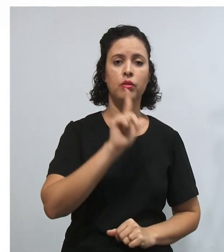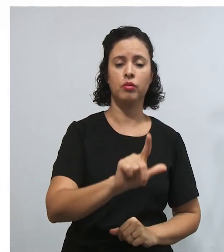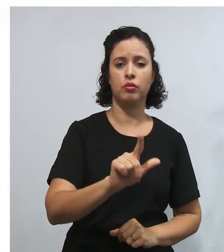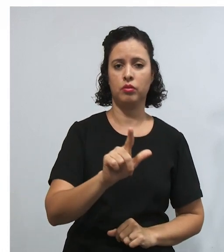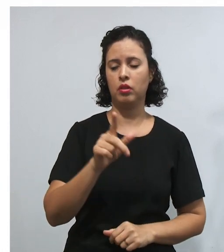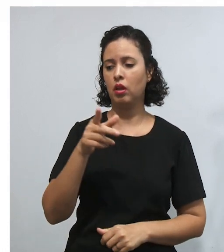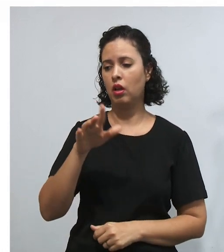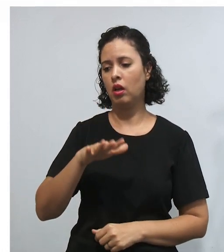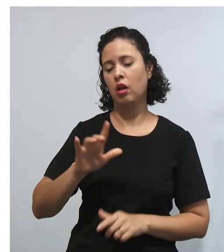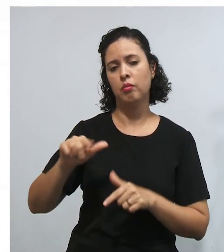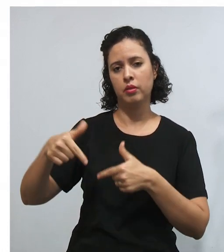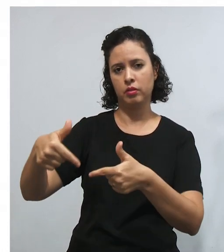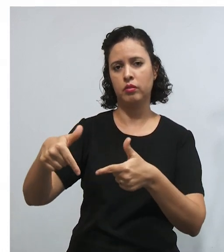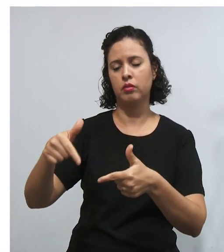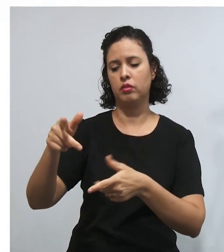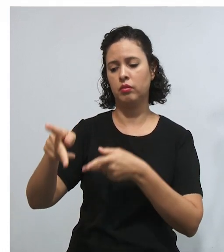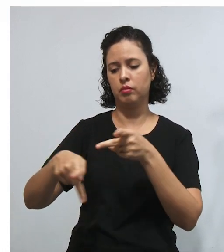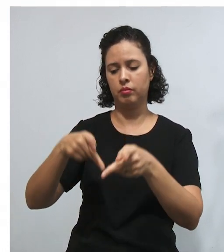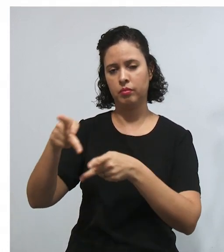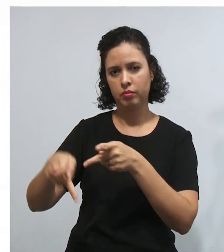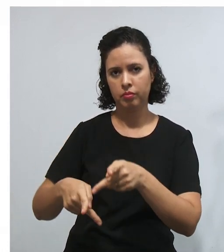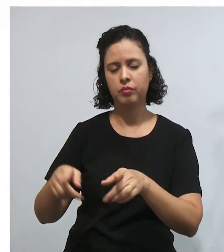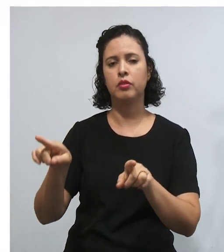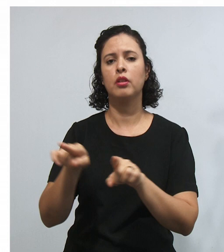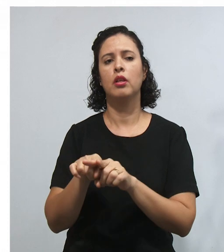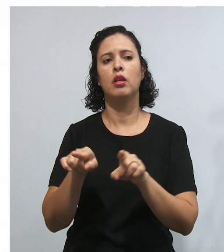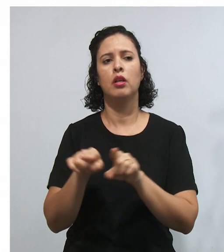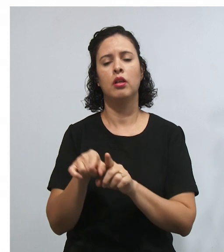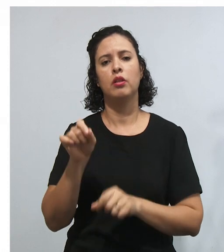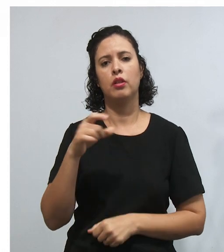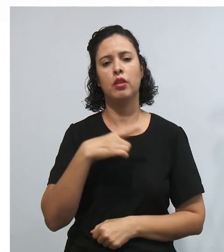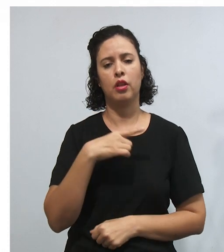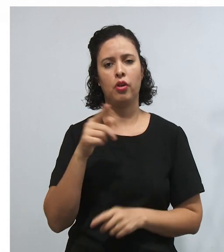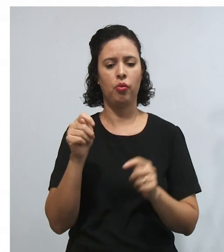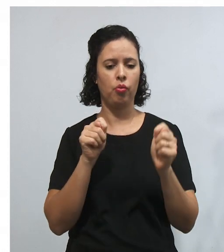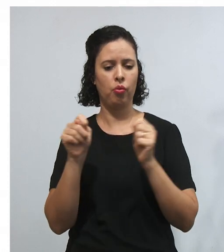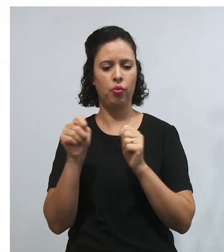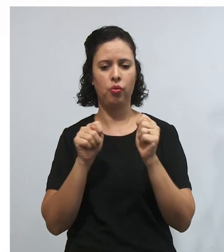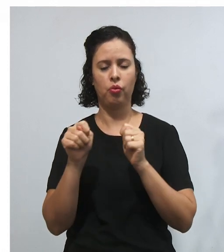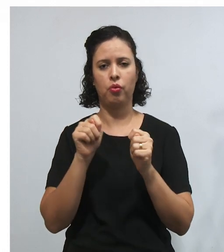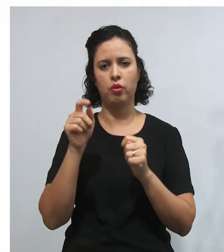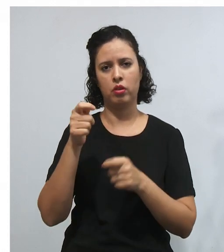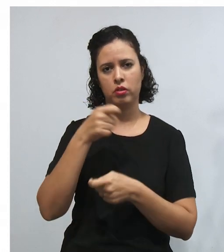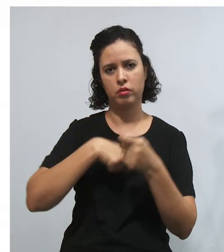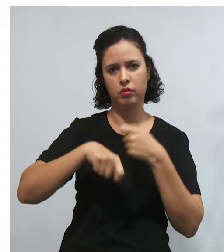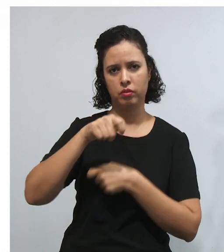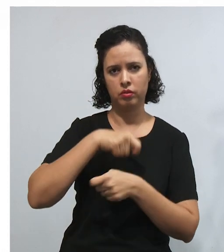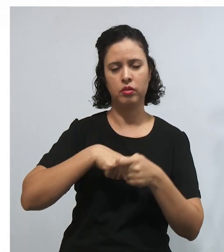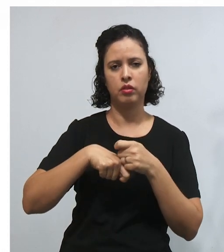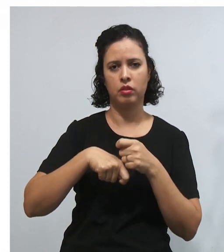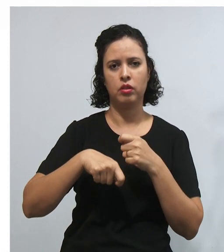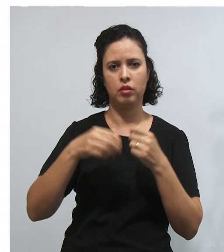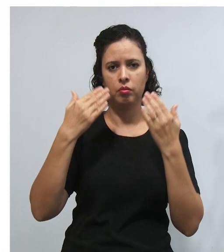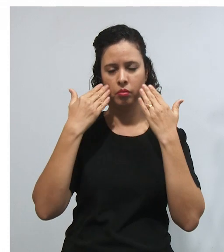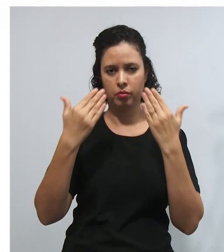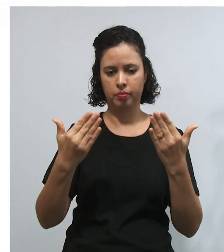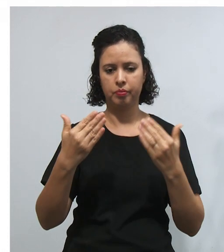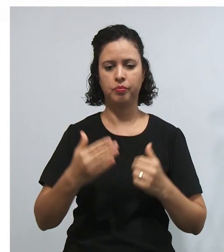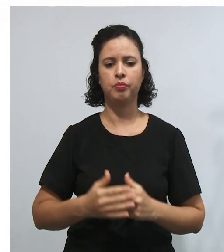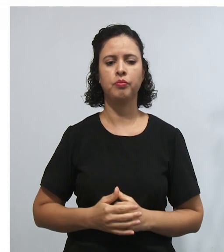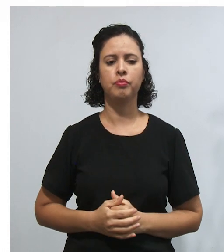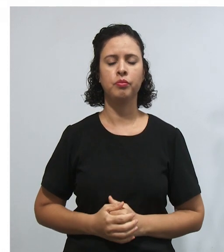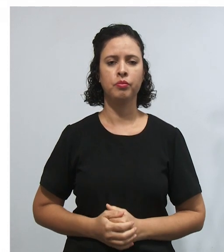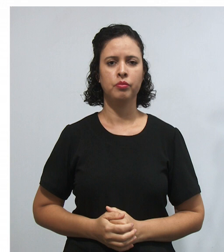participação popular, de modo que essa participação popular tenha o controle sobre a administração pública.